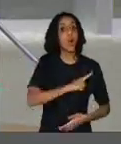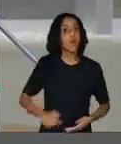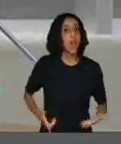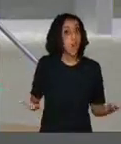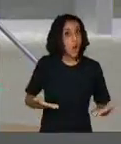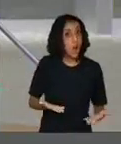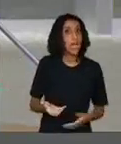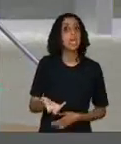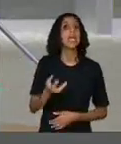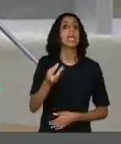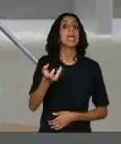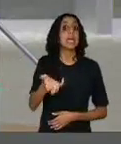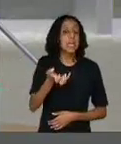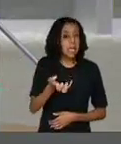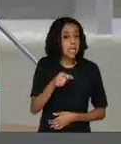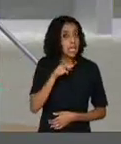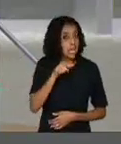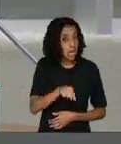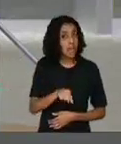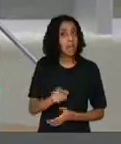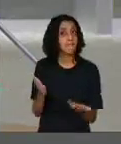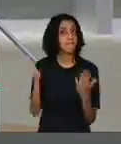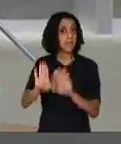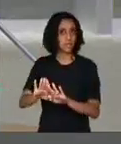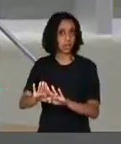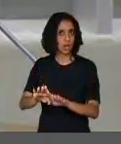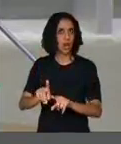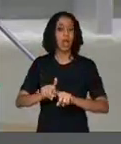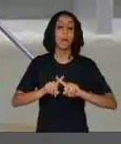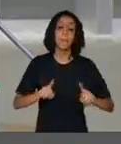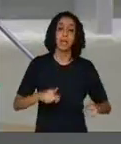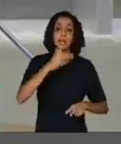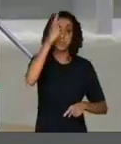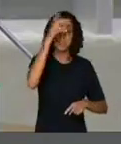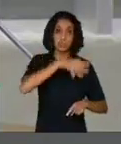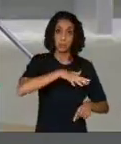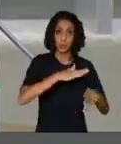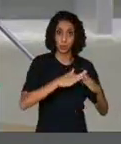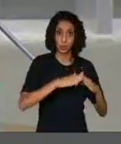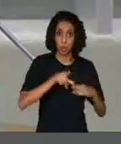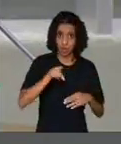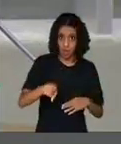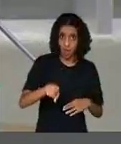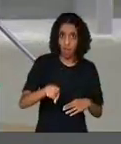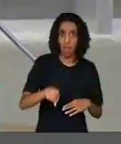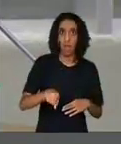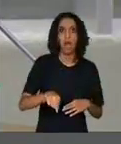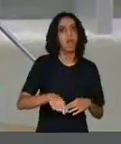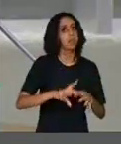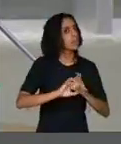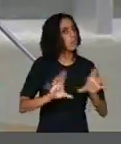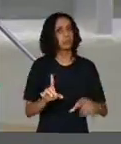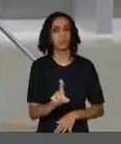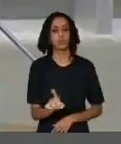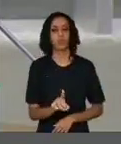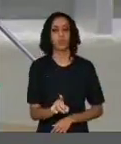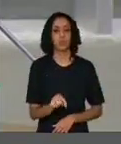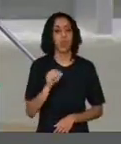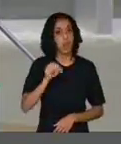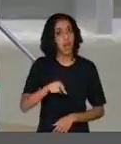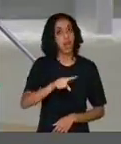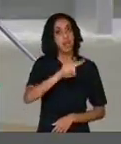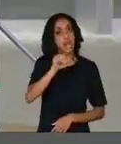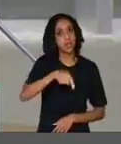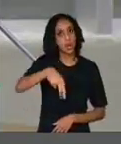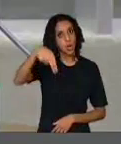fechá-la, mas foi impedido pela mobilização dos moradores do bairro Novo Horizonte, na Zona